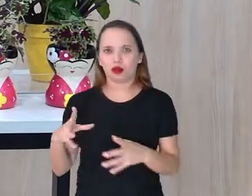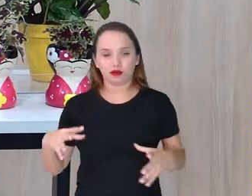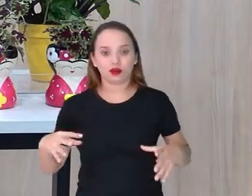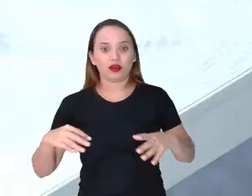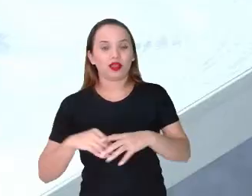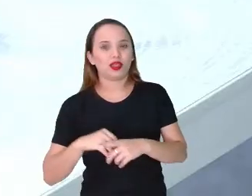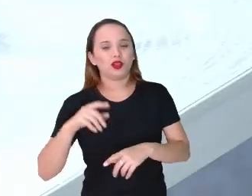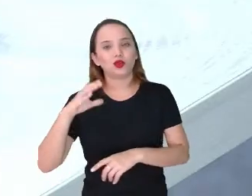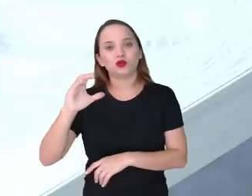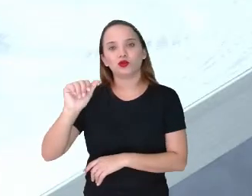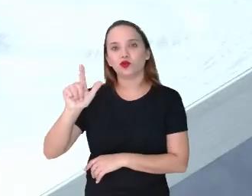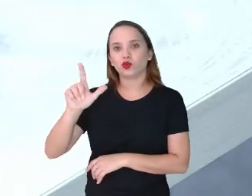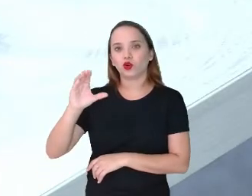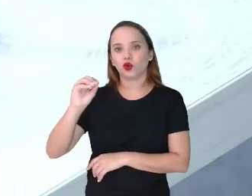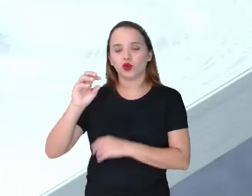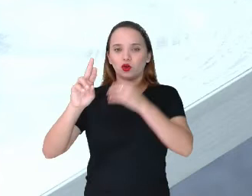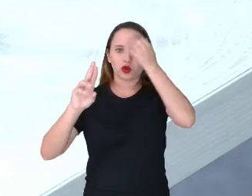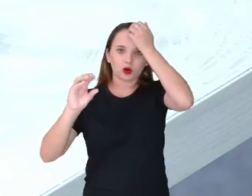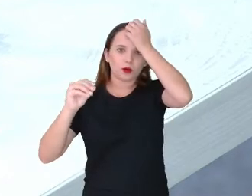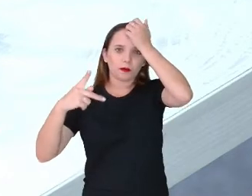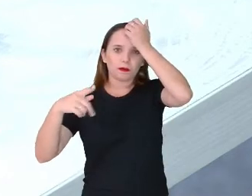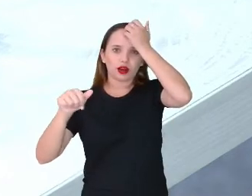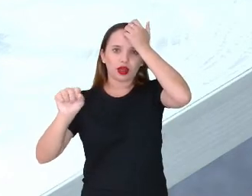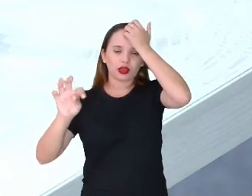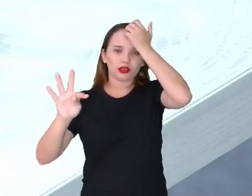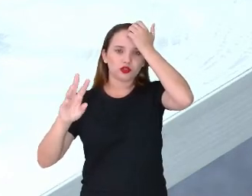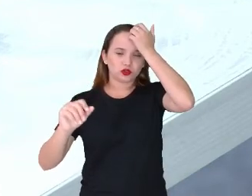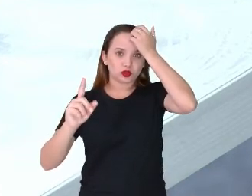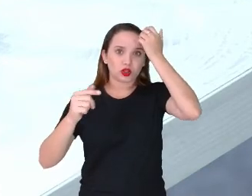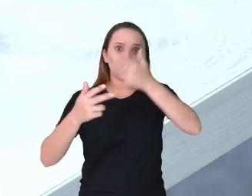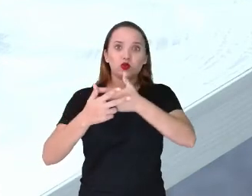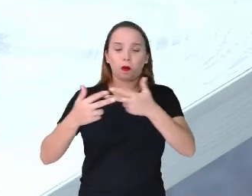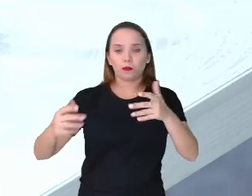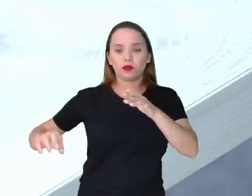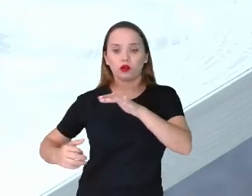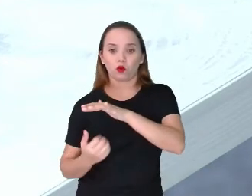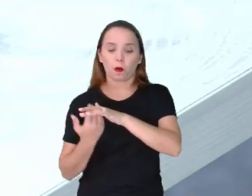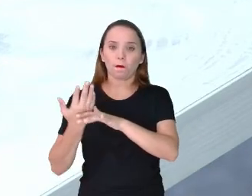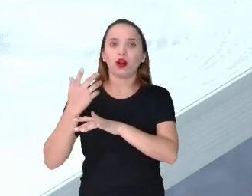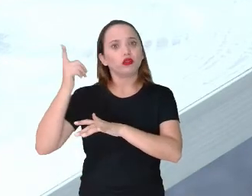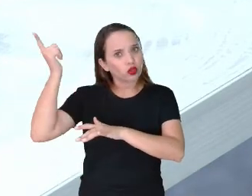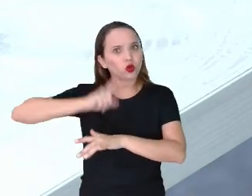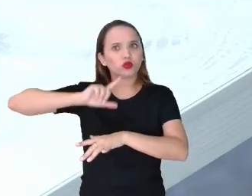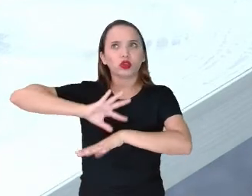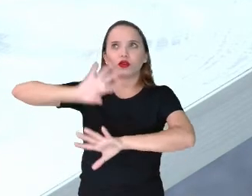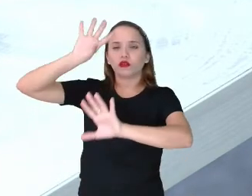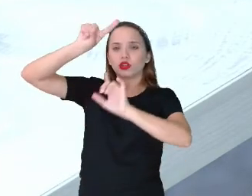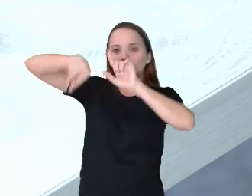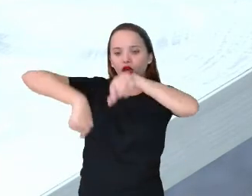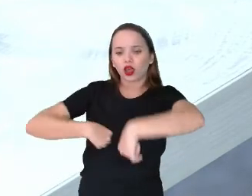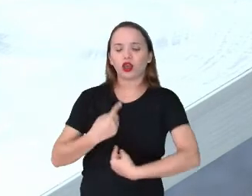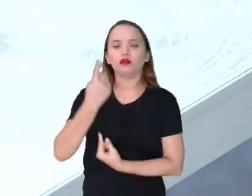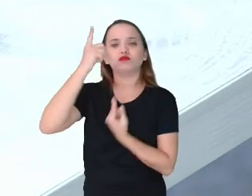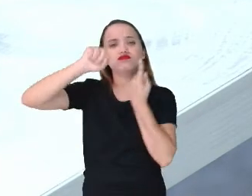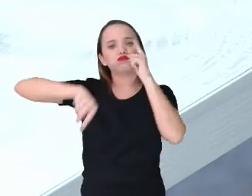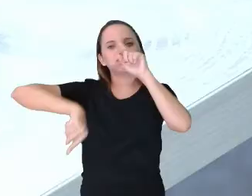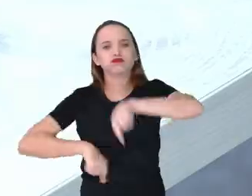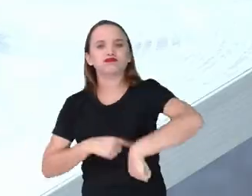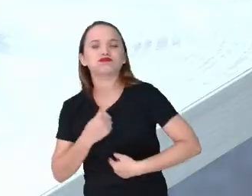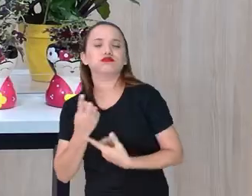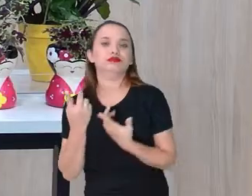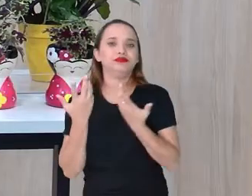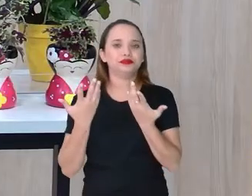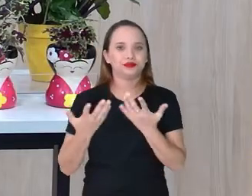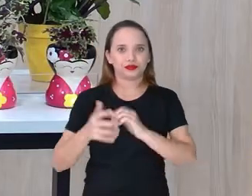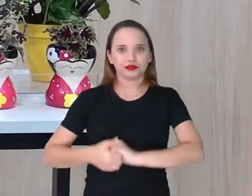nos cloroplastos das células, né, autotróficas, para que elas possam realizar a fotossíntese. E a gente